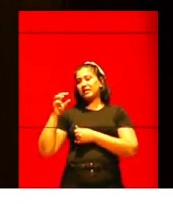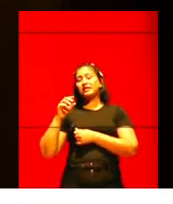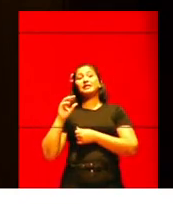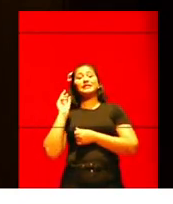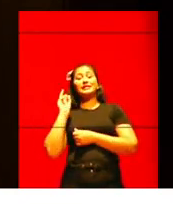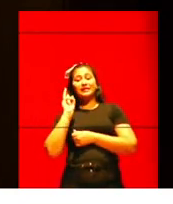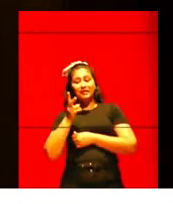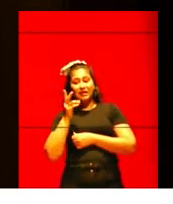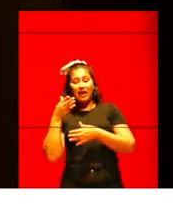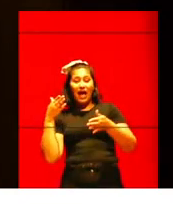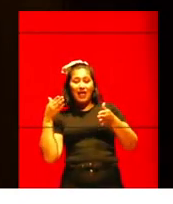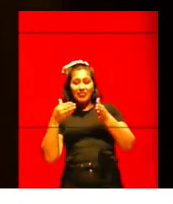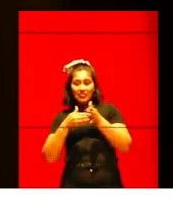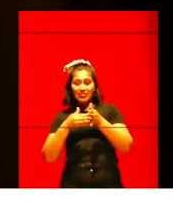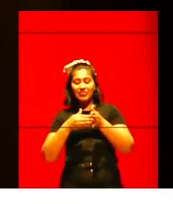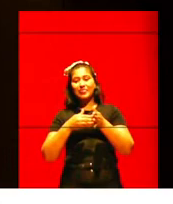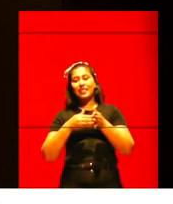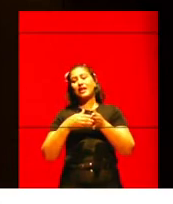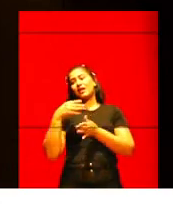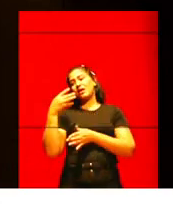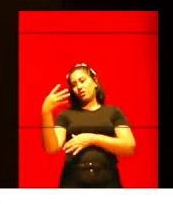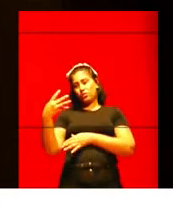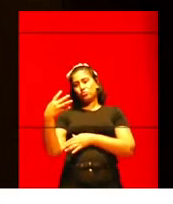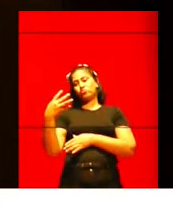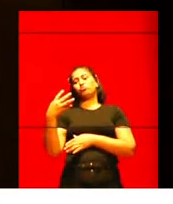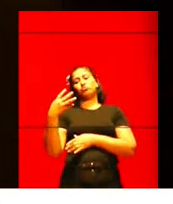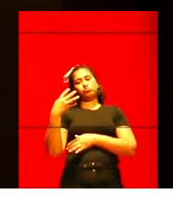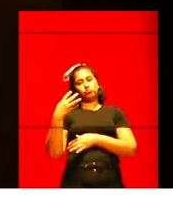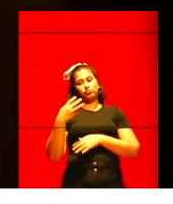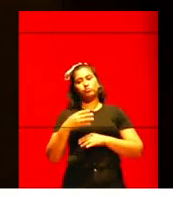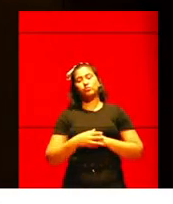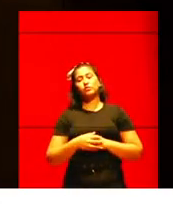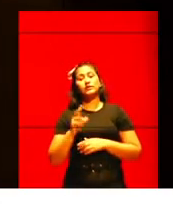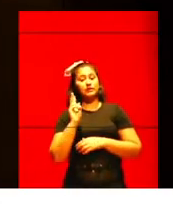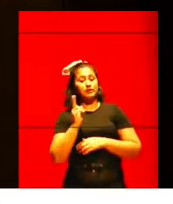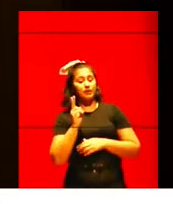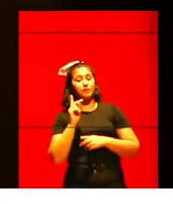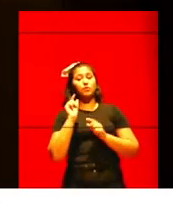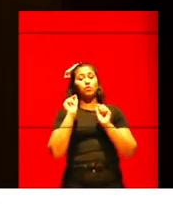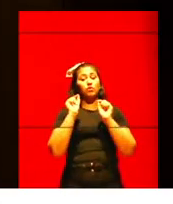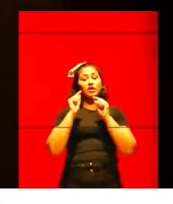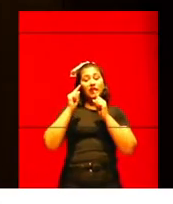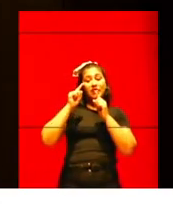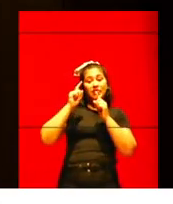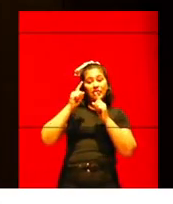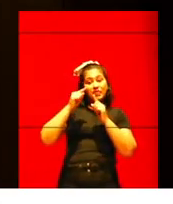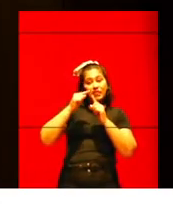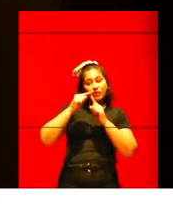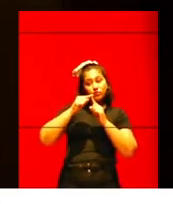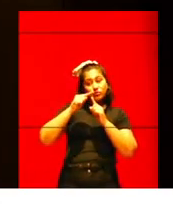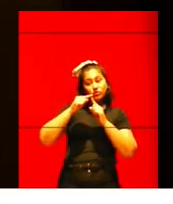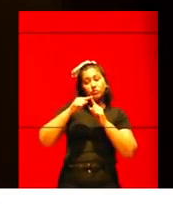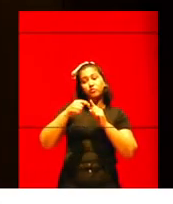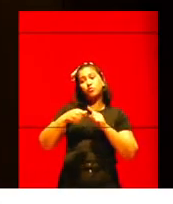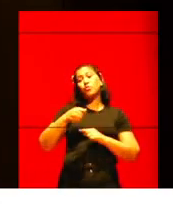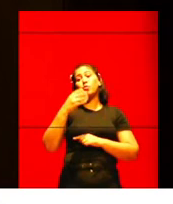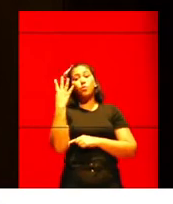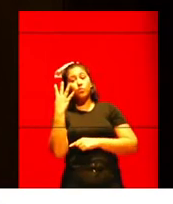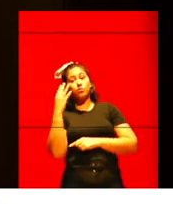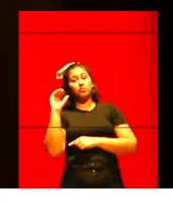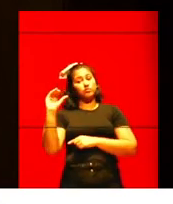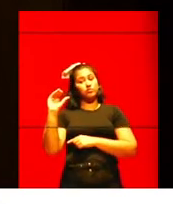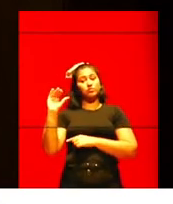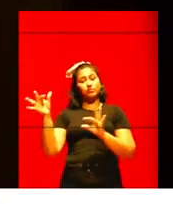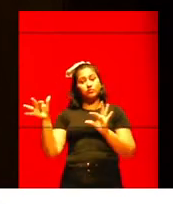fazer... Quando classificamos os carbonos, é de acordo com a quantidade de carbonos que ele está